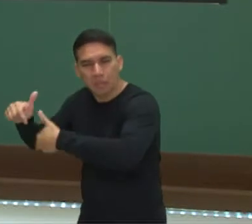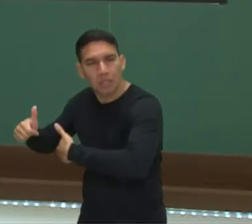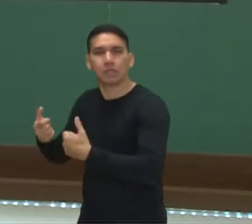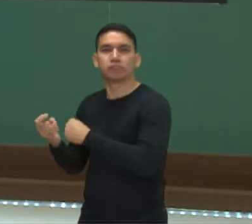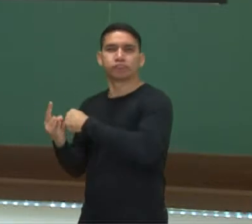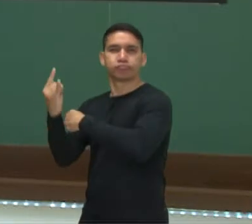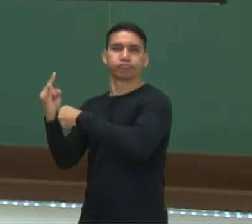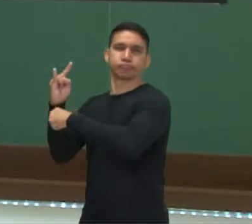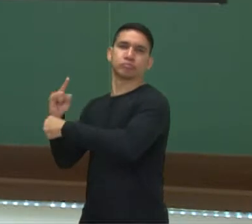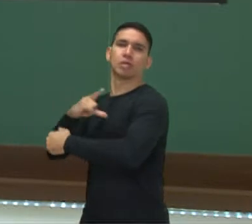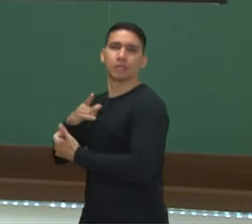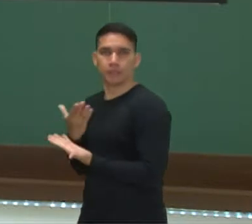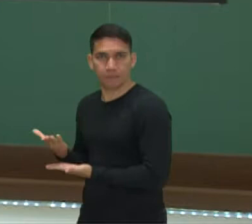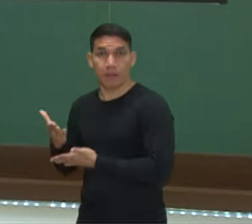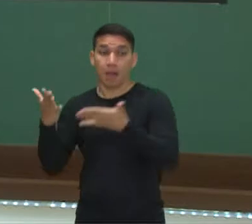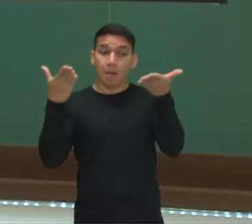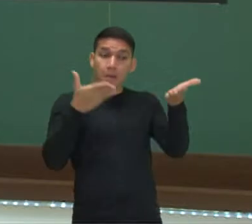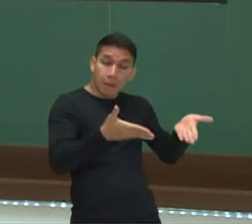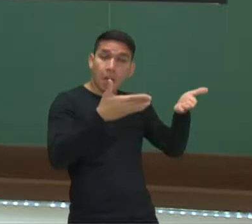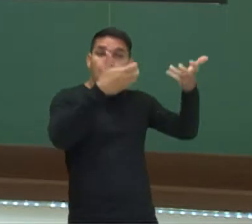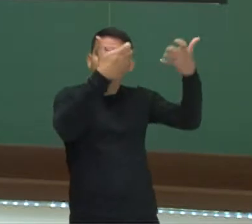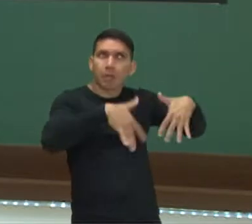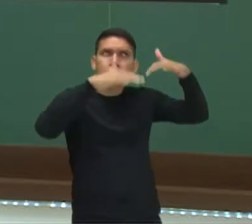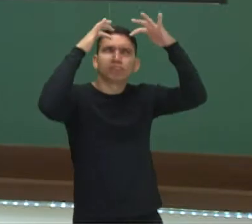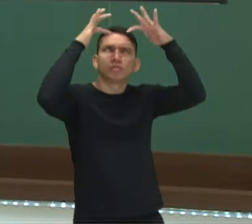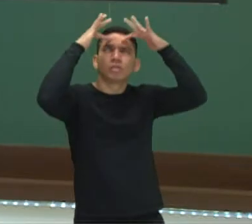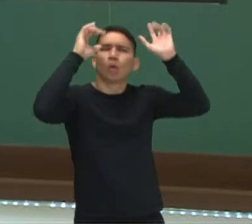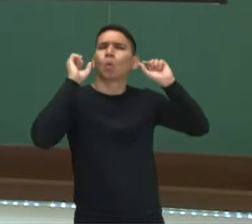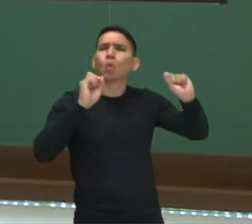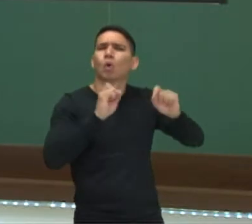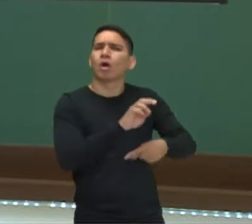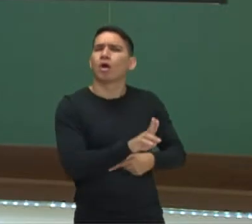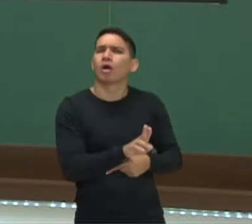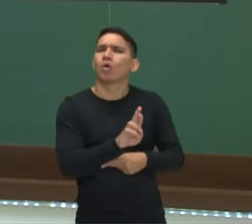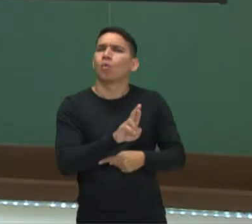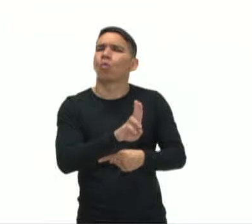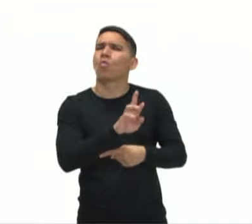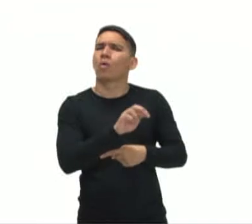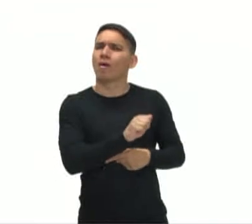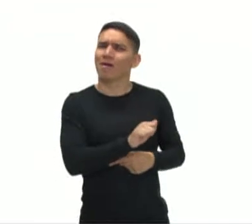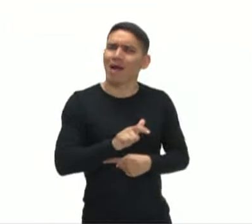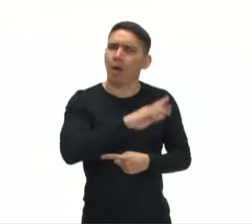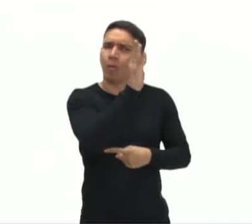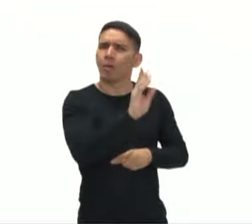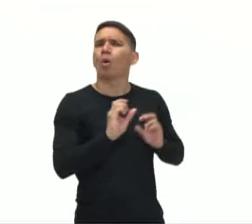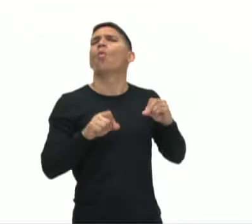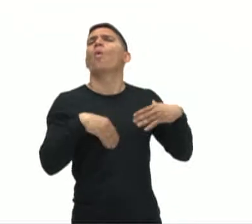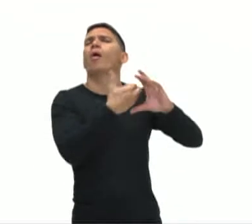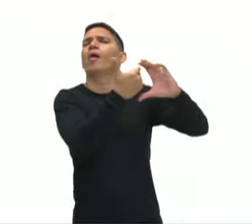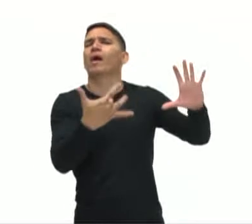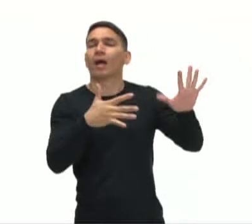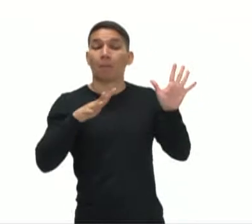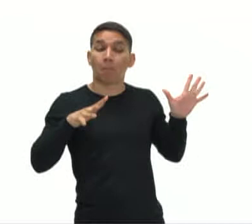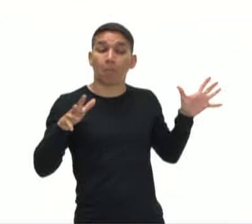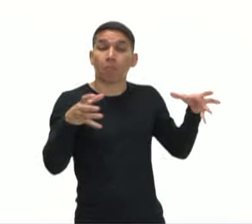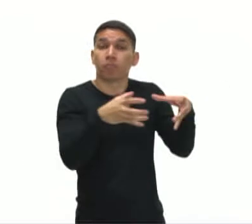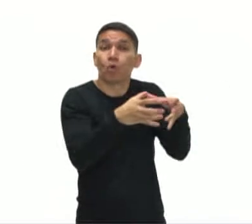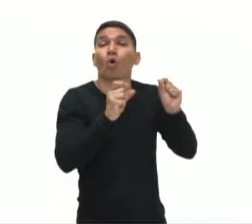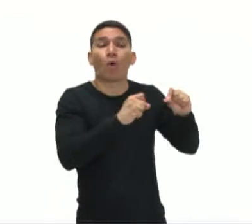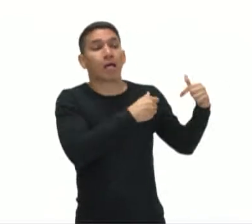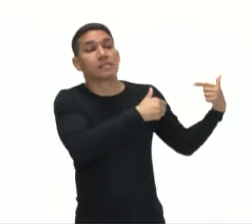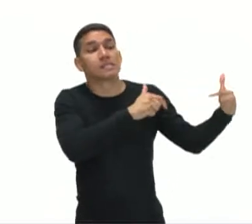E aí, quando eu penso no espaço rural brasileiro, que características eu tenho? Conjunto de